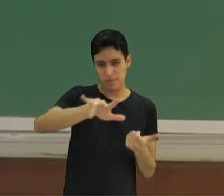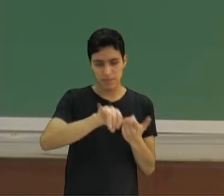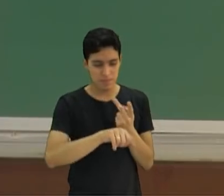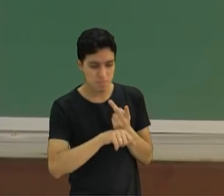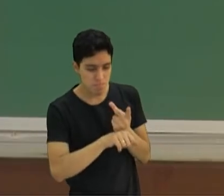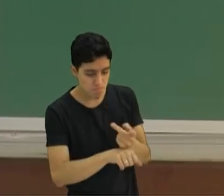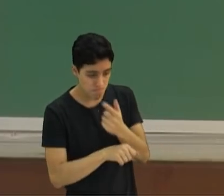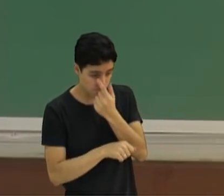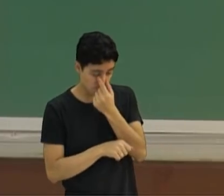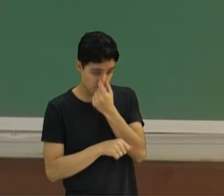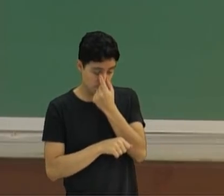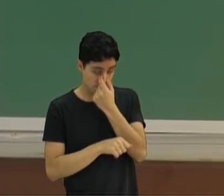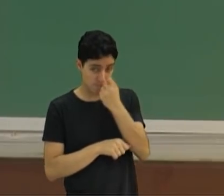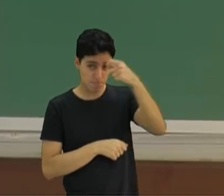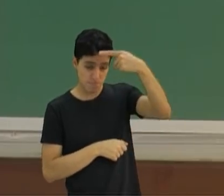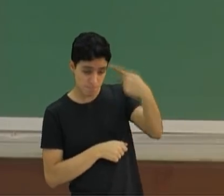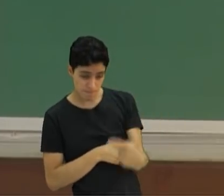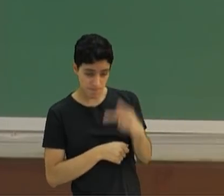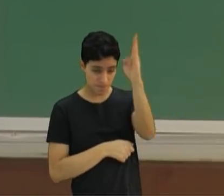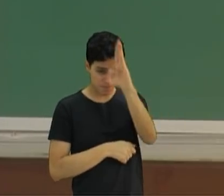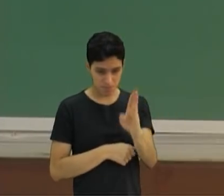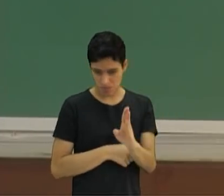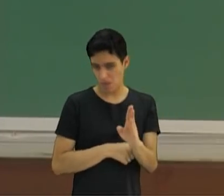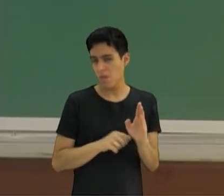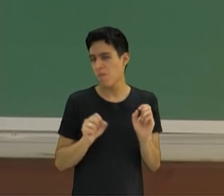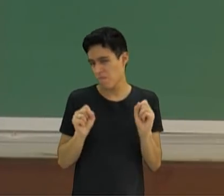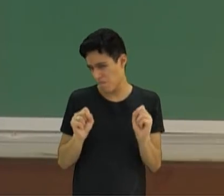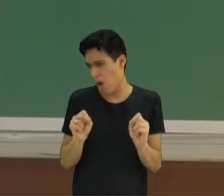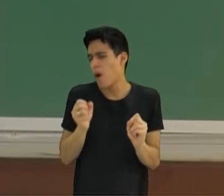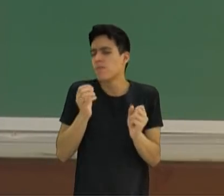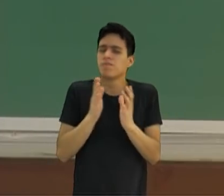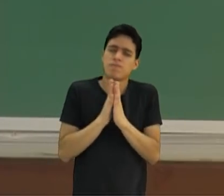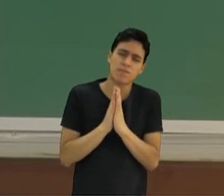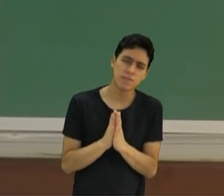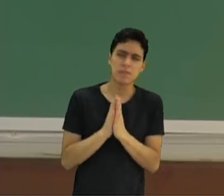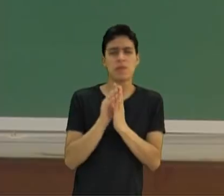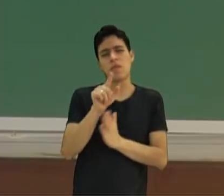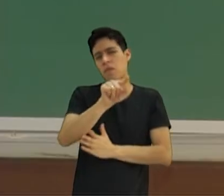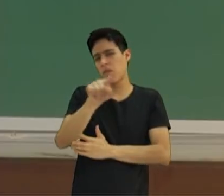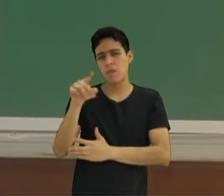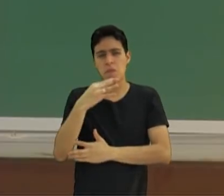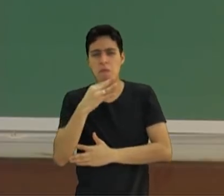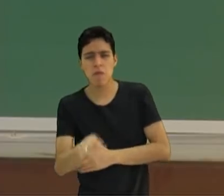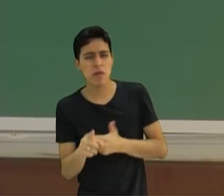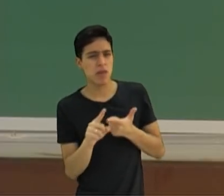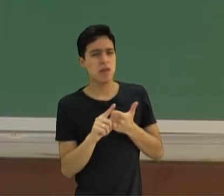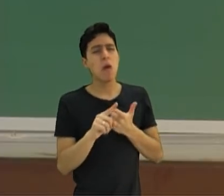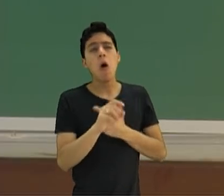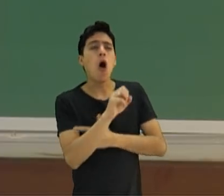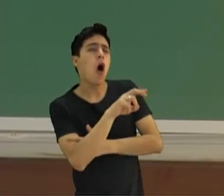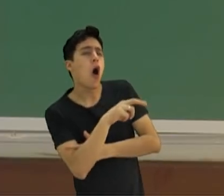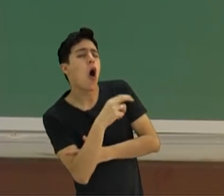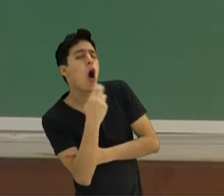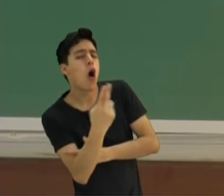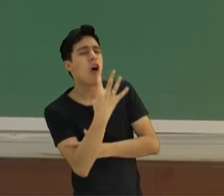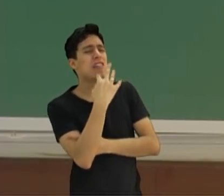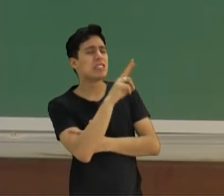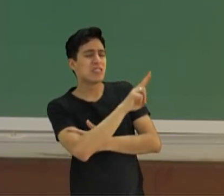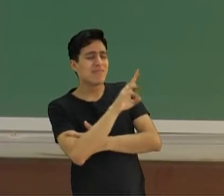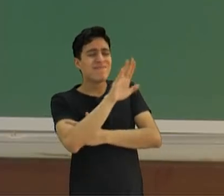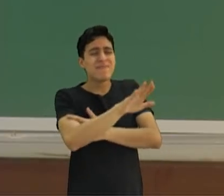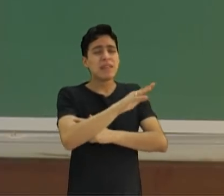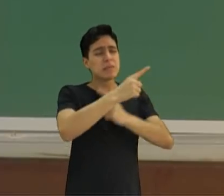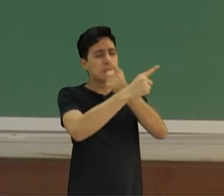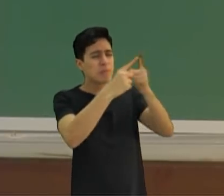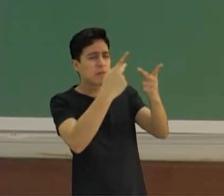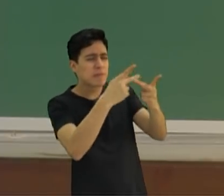de preferência algumas que você não conhece ainda, ou já ouviu falar, mas não conhece a música, e vai montar uma playlist lá